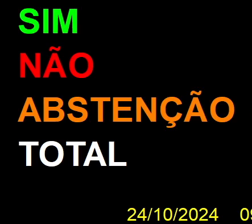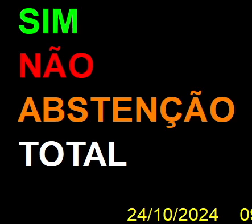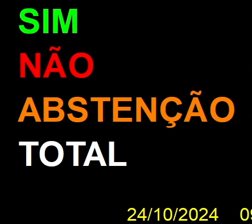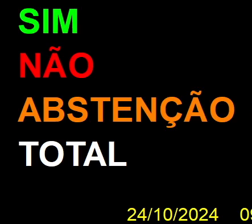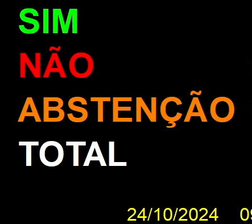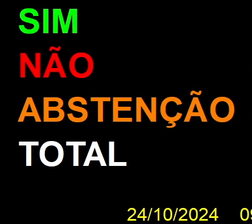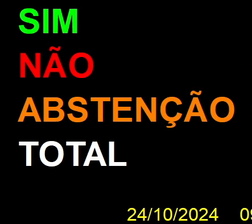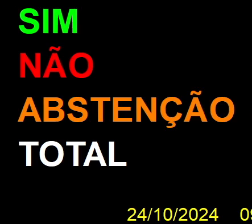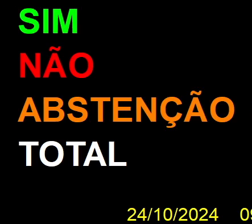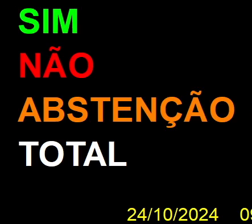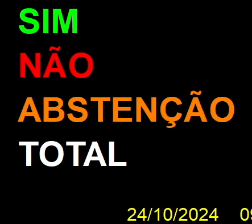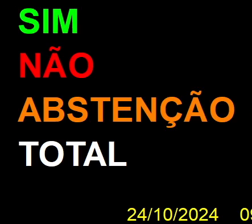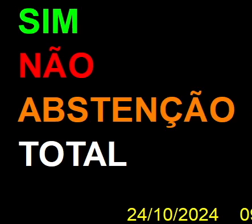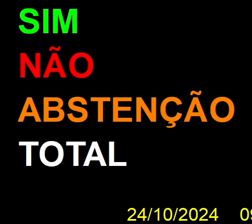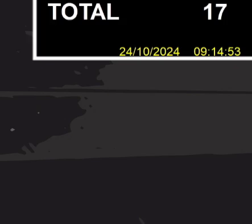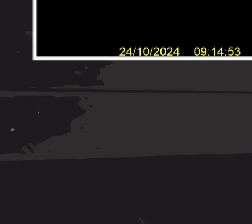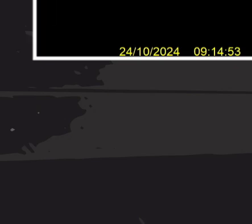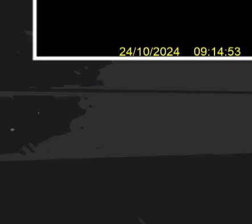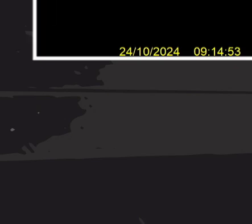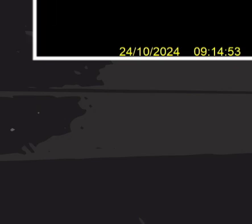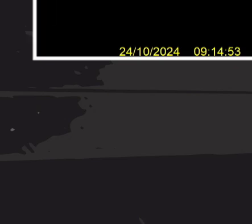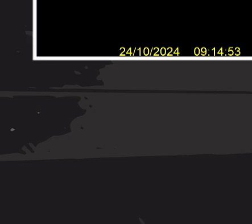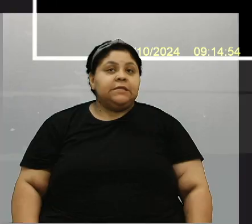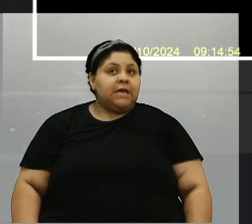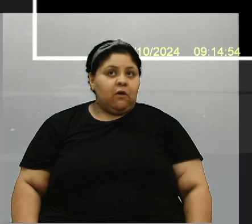Encerrada a votação.